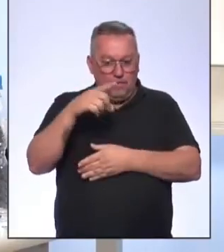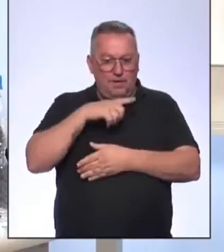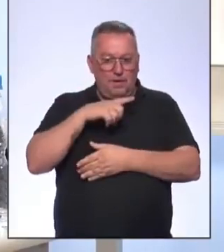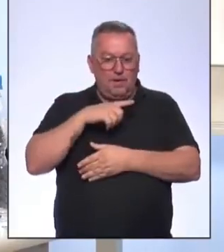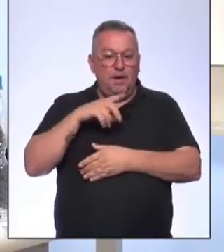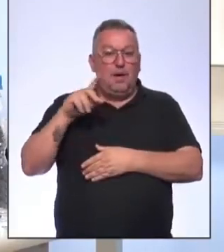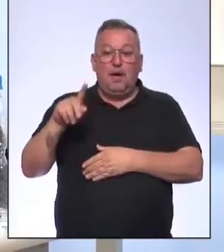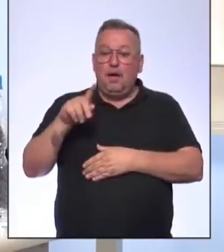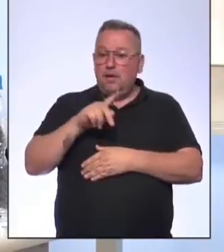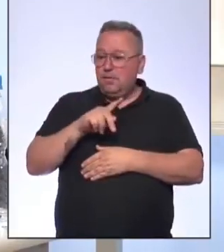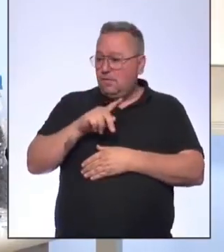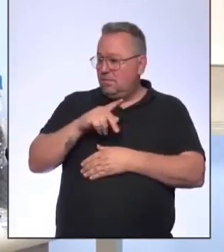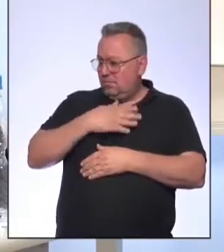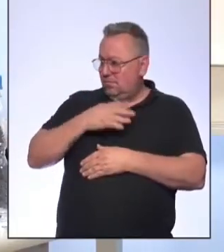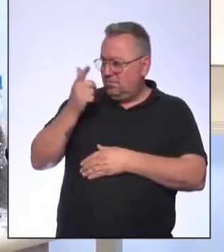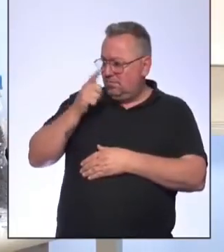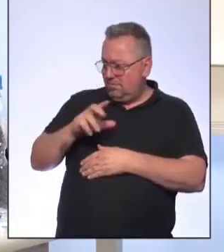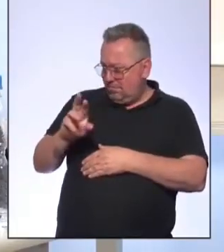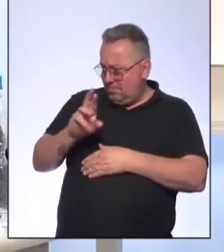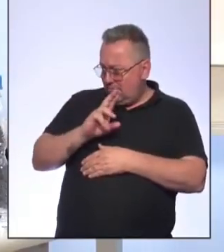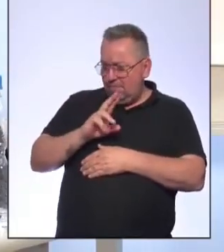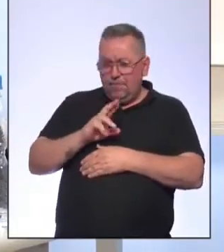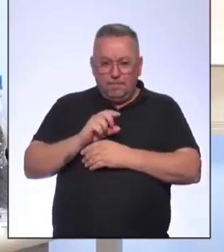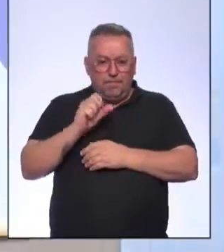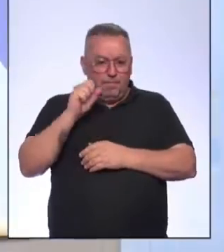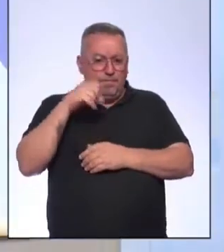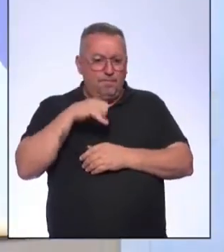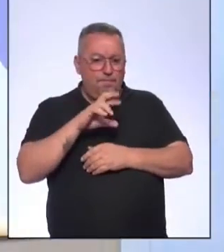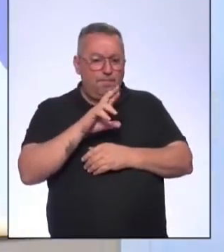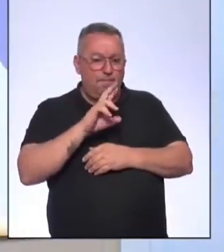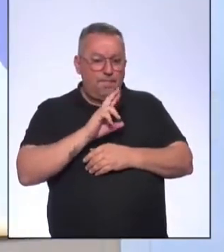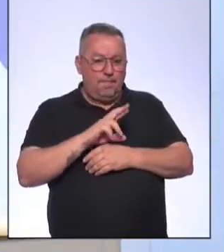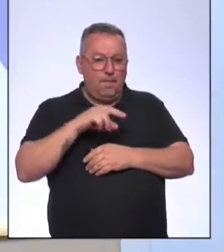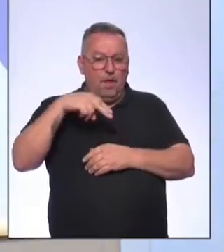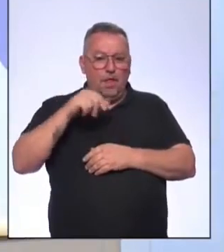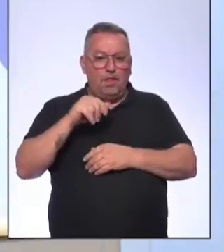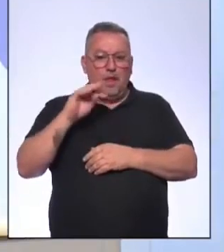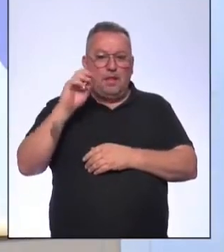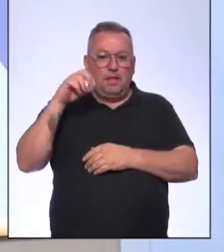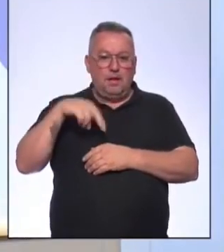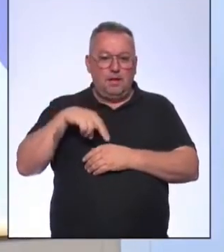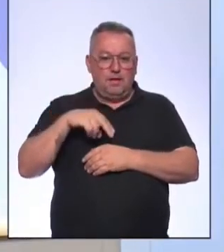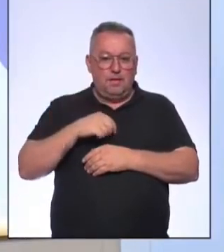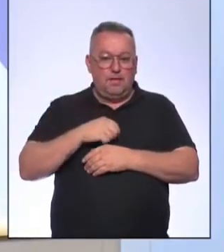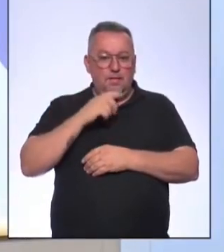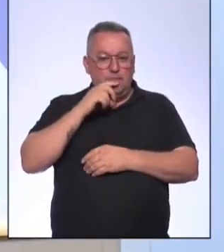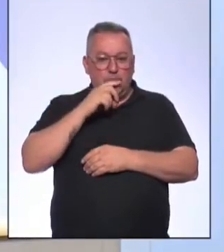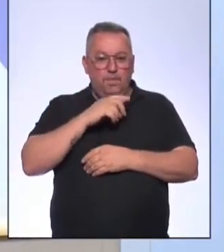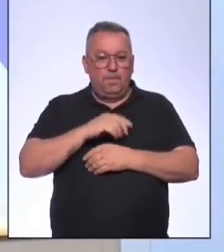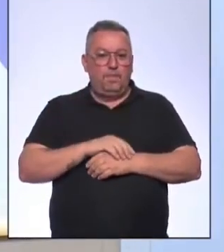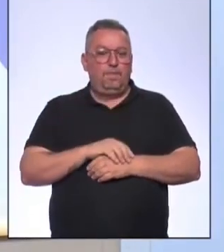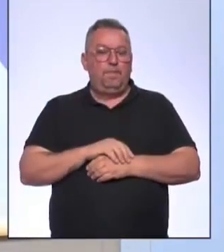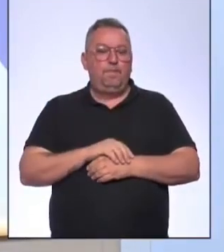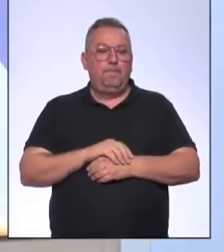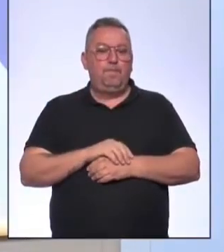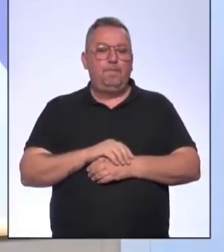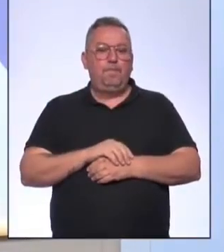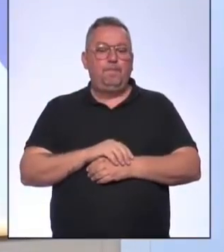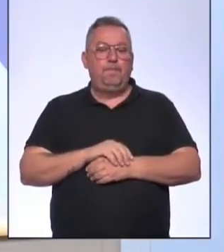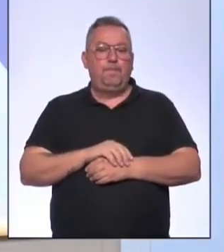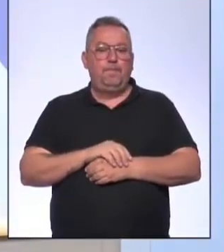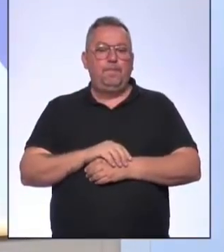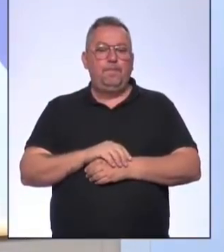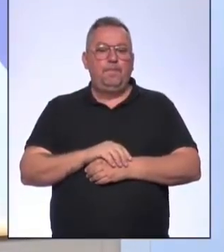Professor Antônio, o pessoal está conseguindo responder? Sim, eles responderam. O Nathan respondeu 1 valuable, 2 gold,